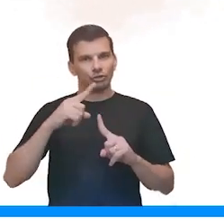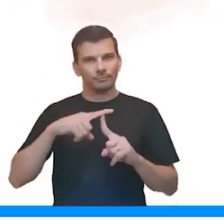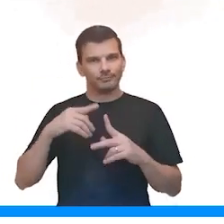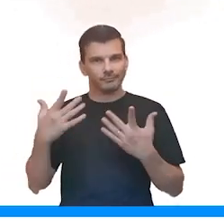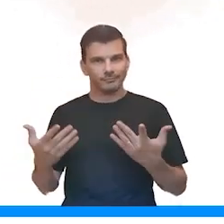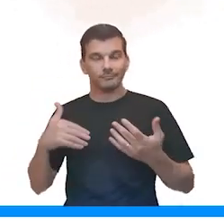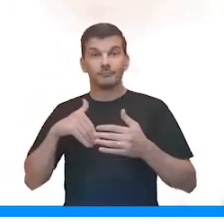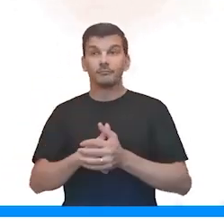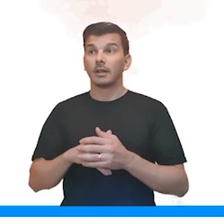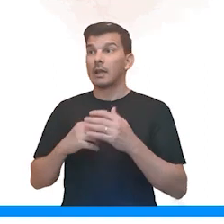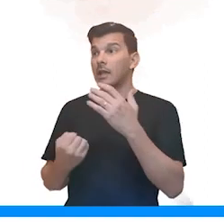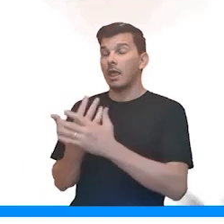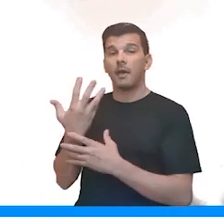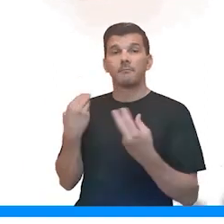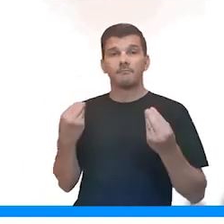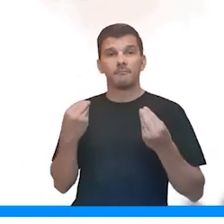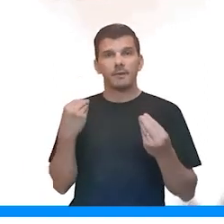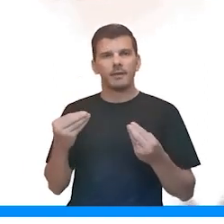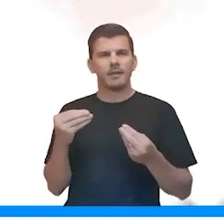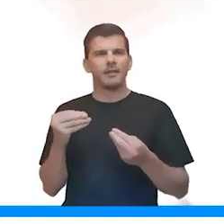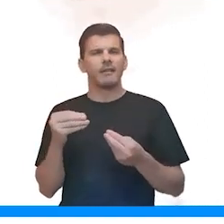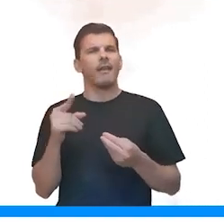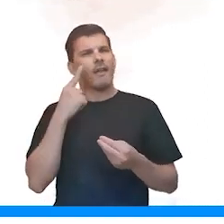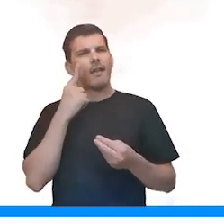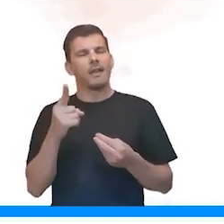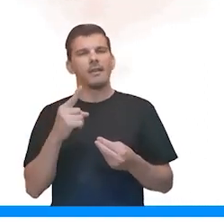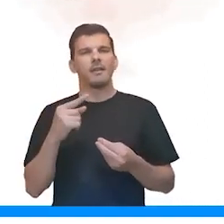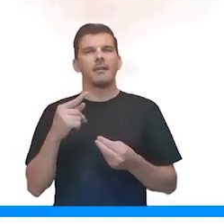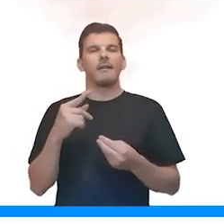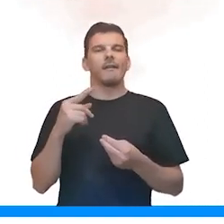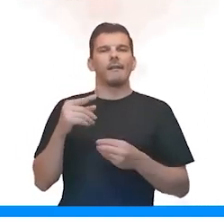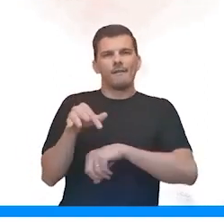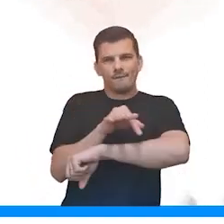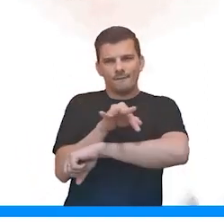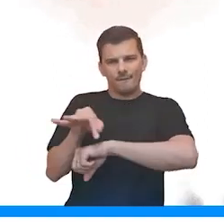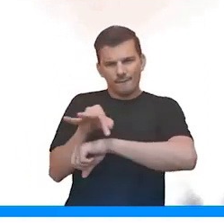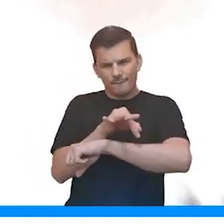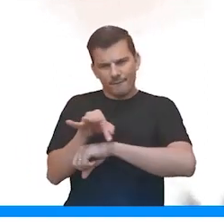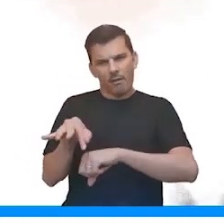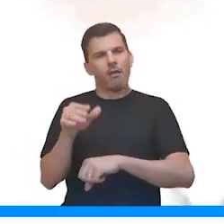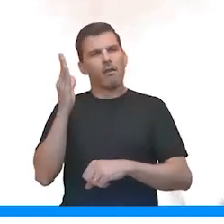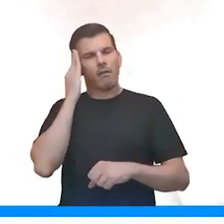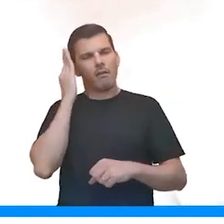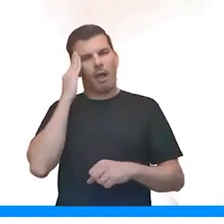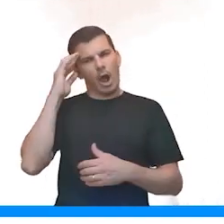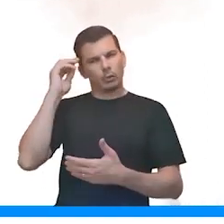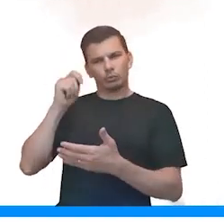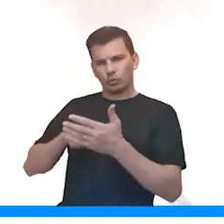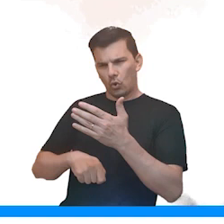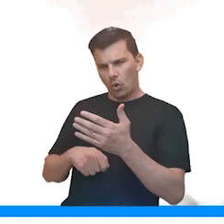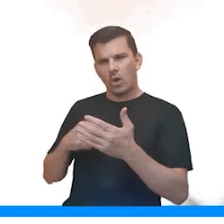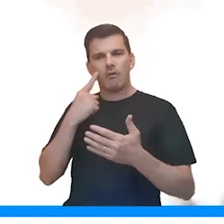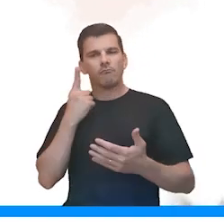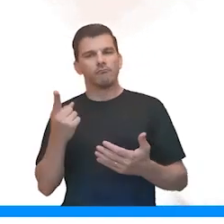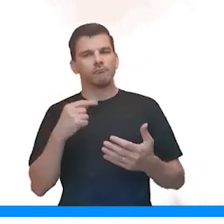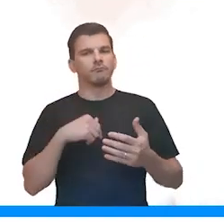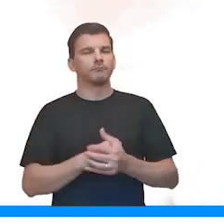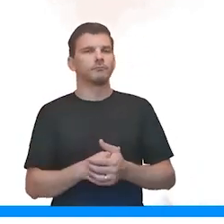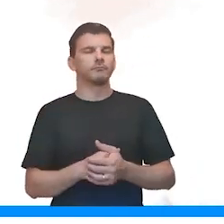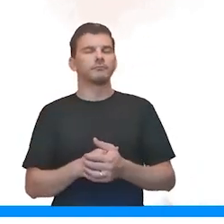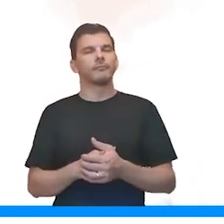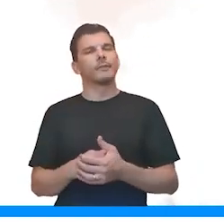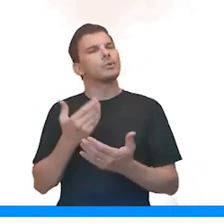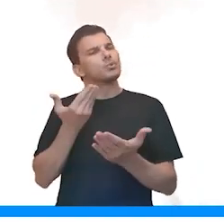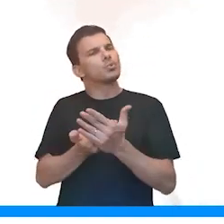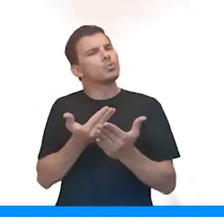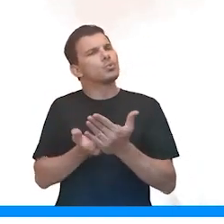é válida para esse tipo de gás, tá bom? Ela foi criada pelo físico francês Clapeyron, tá bom? Lei de Clapeyron, ou Lei dos Gases